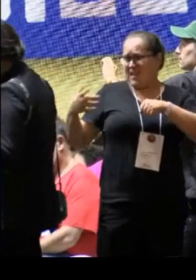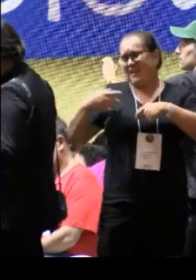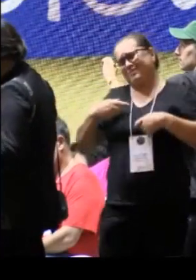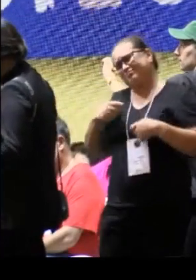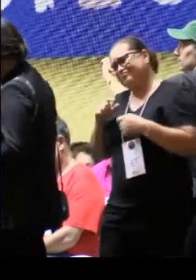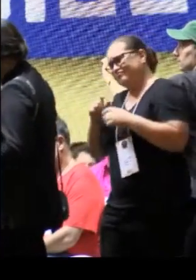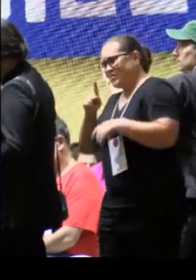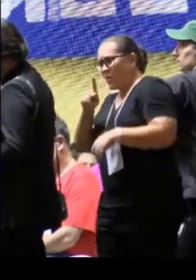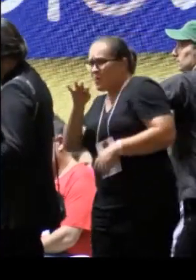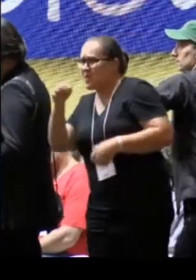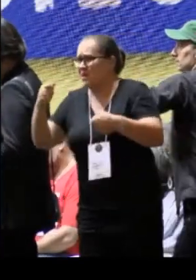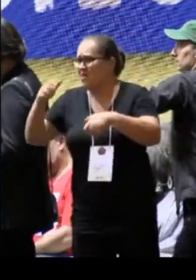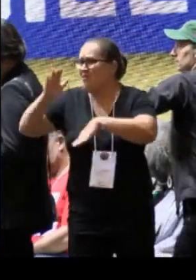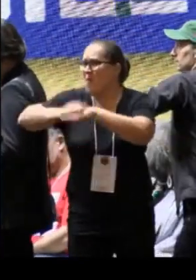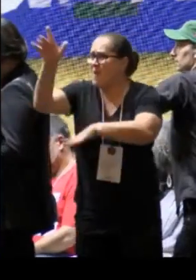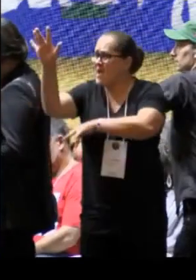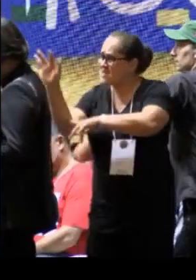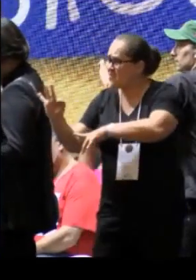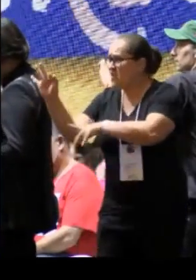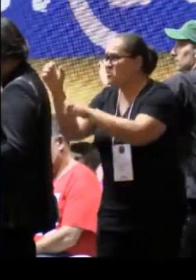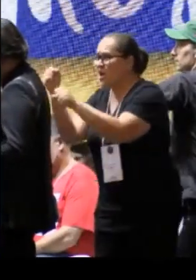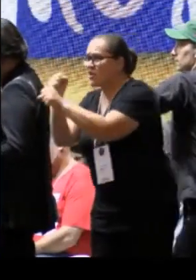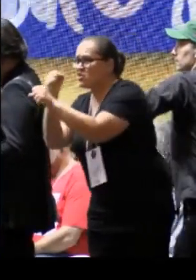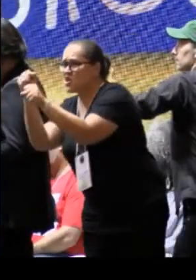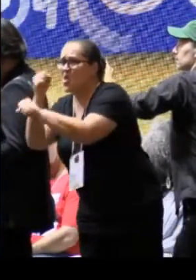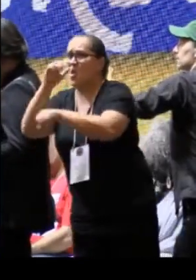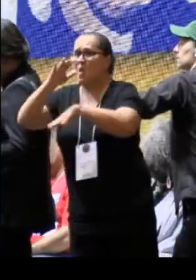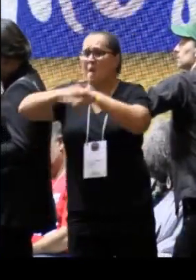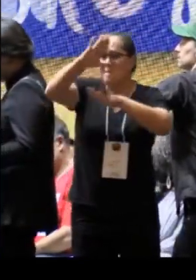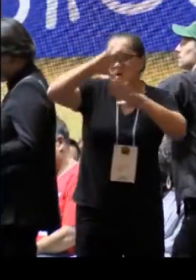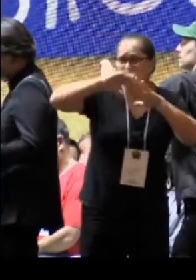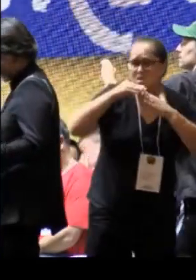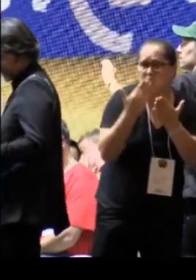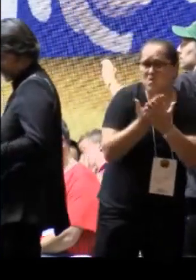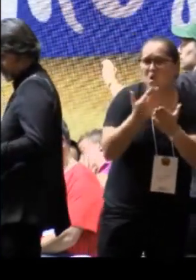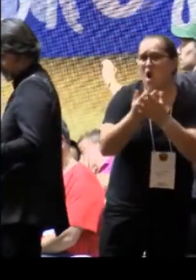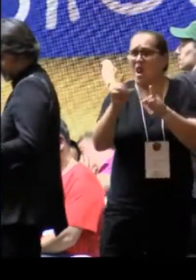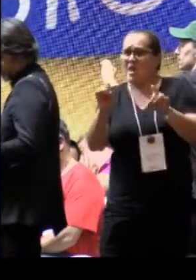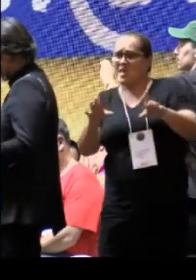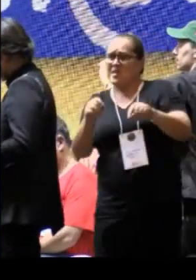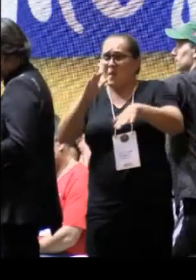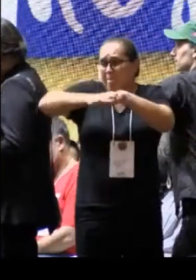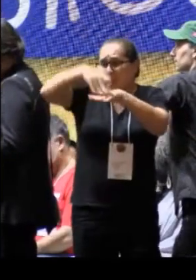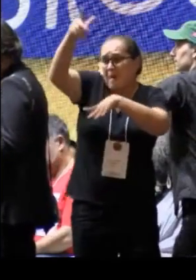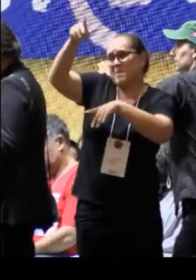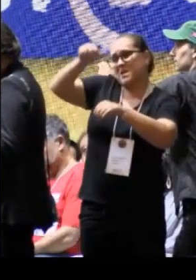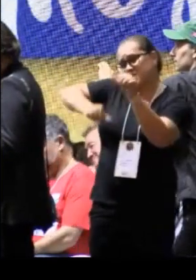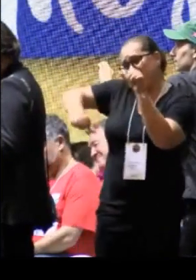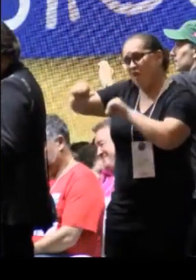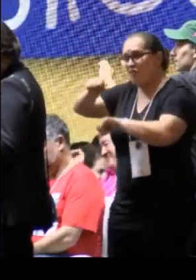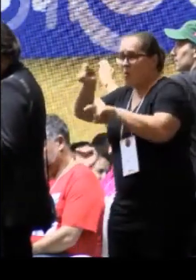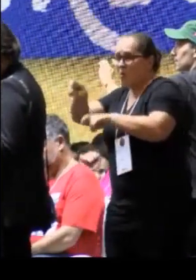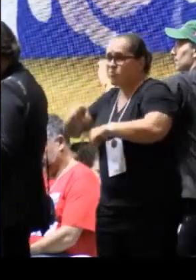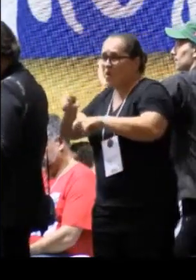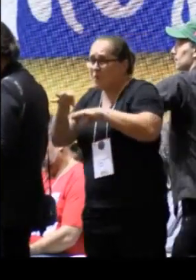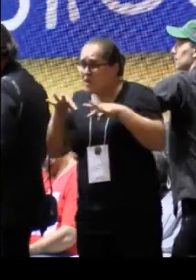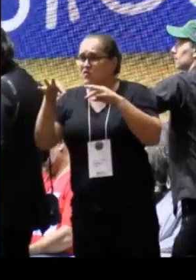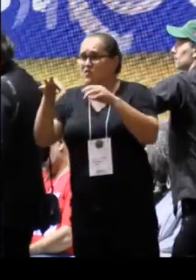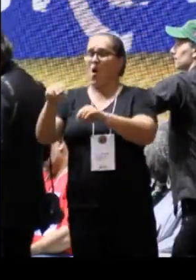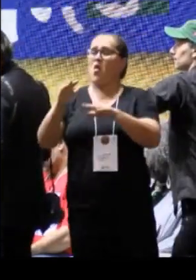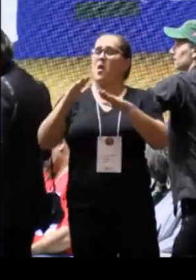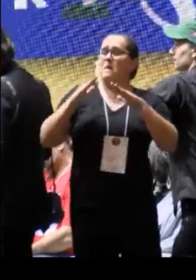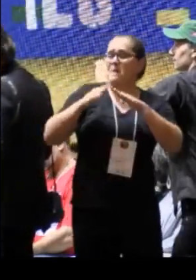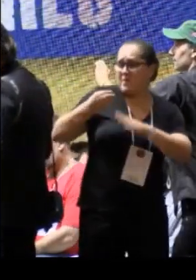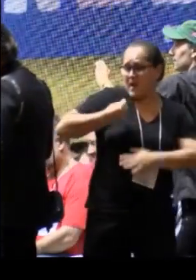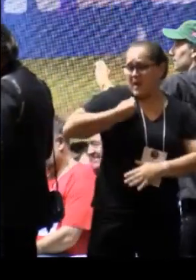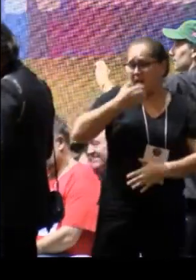mais universidade do que fizemos, mais escolas técnicas, mais reforma agrária, mais luz para todos, mais Minha Casa Minha